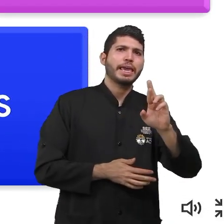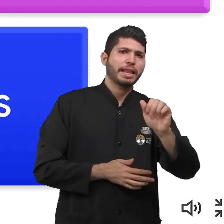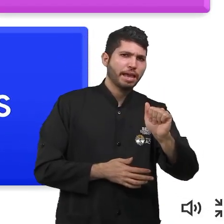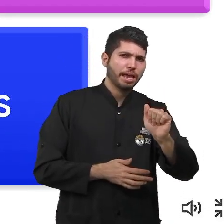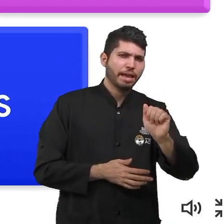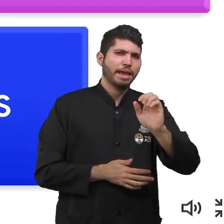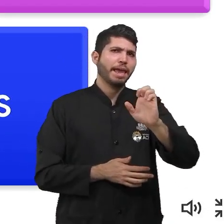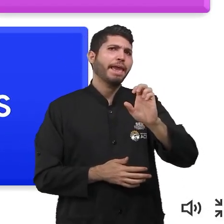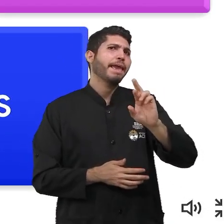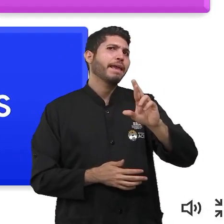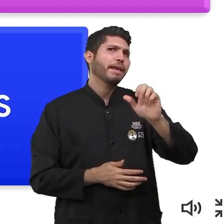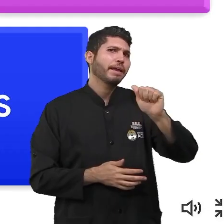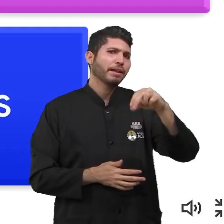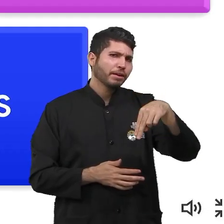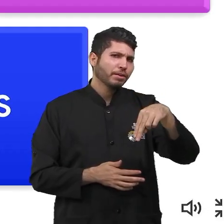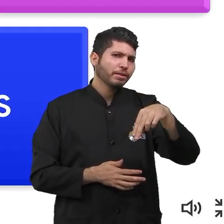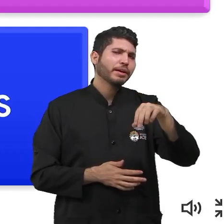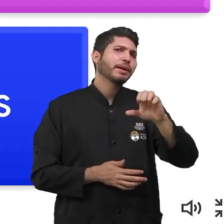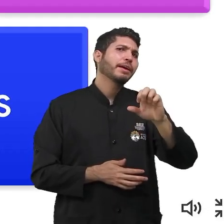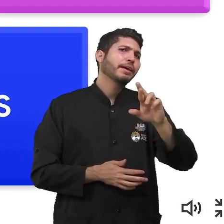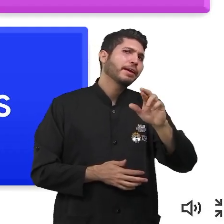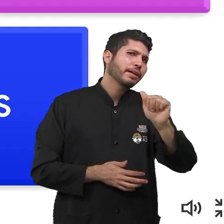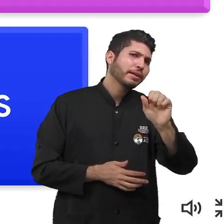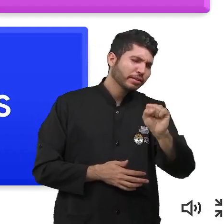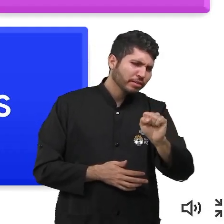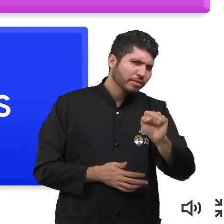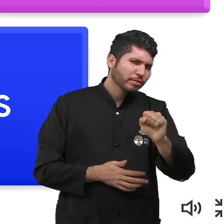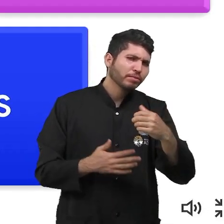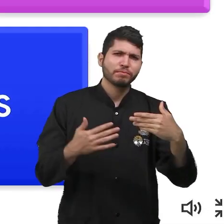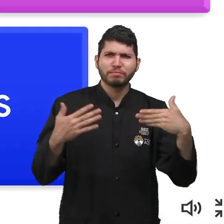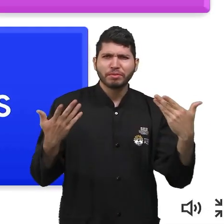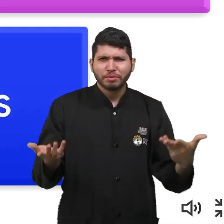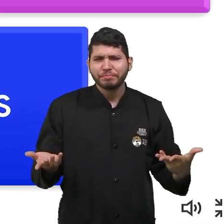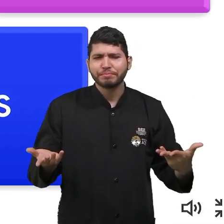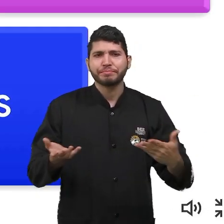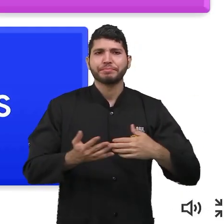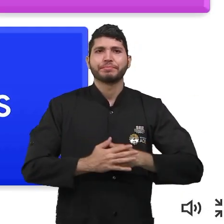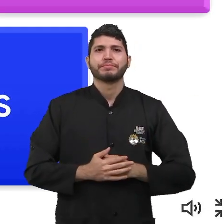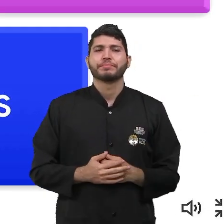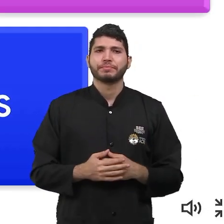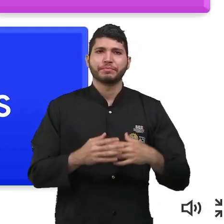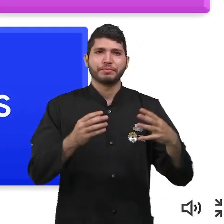eras. Né? Aí aqui temos que analisar o complemento. Ó.